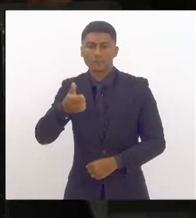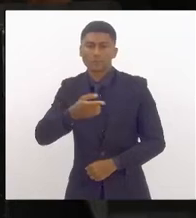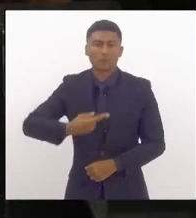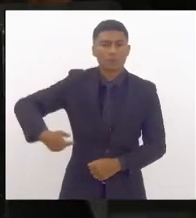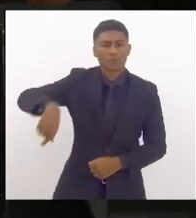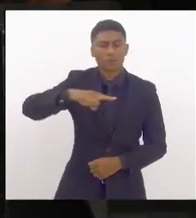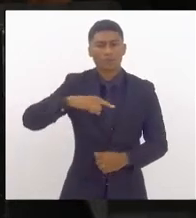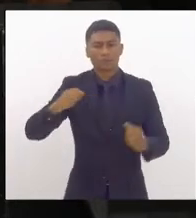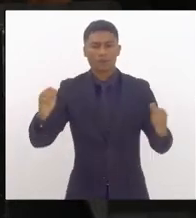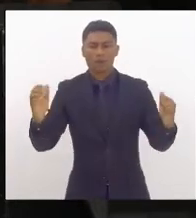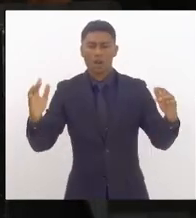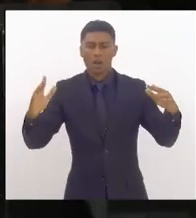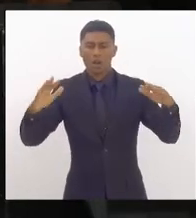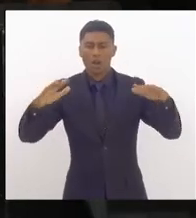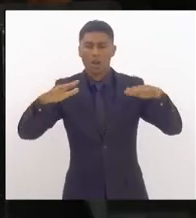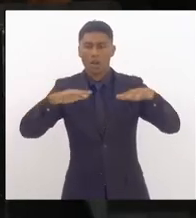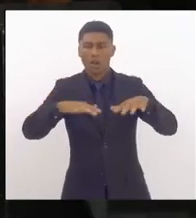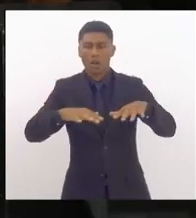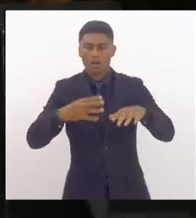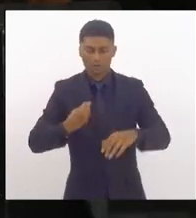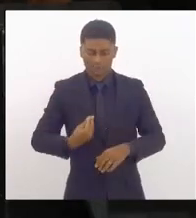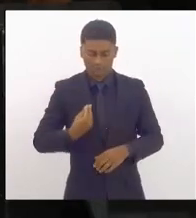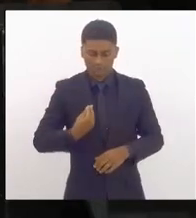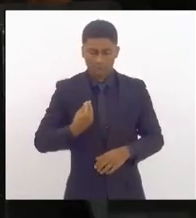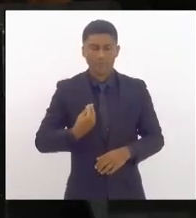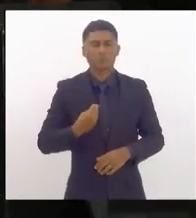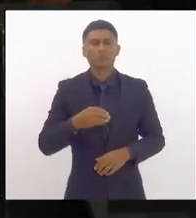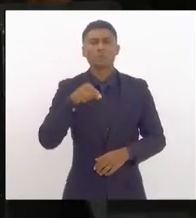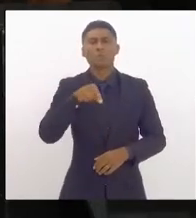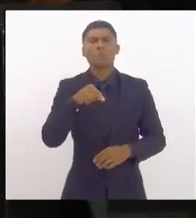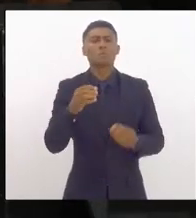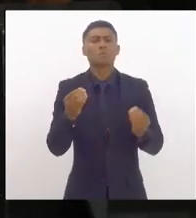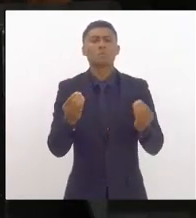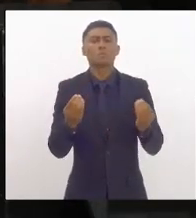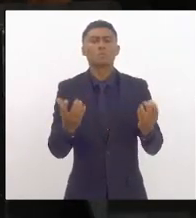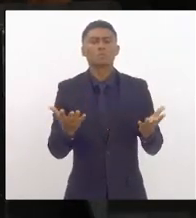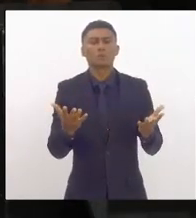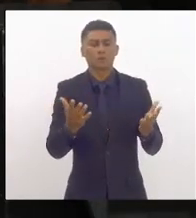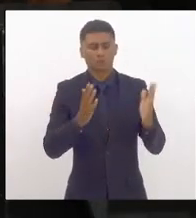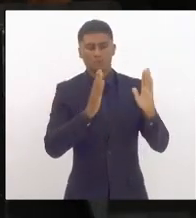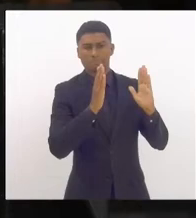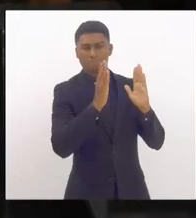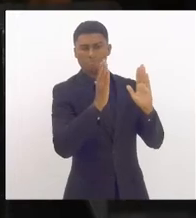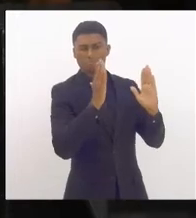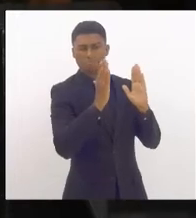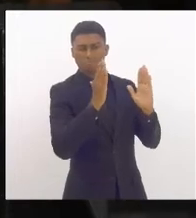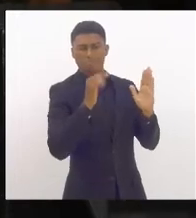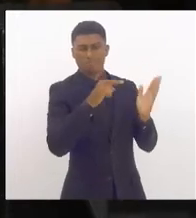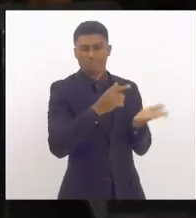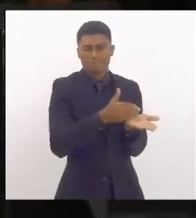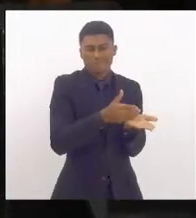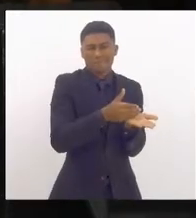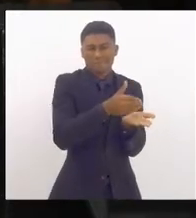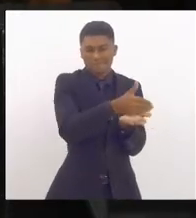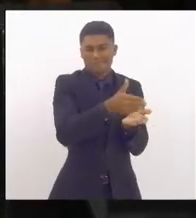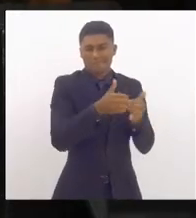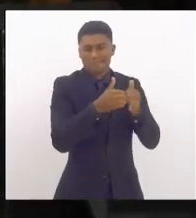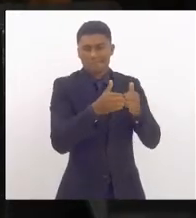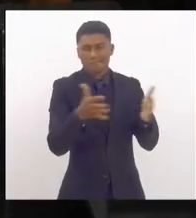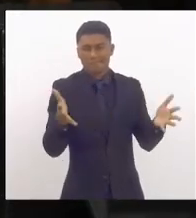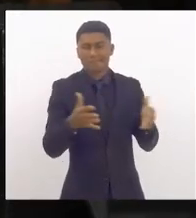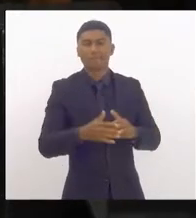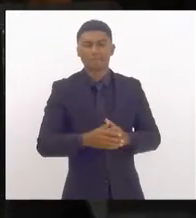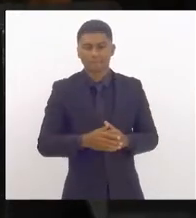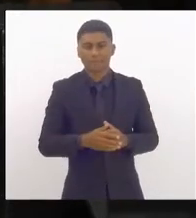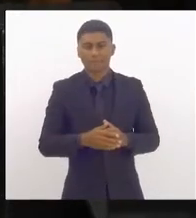presente para abertura do expediente Inicial coincidente